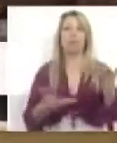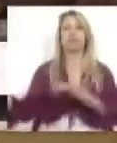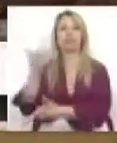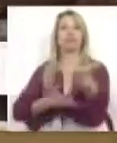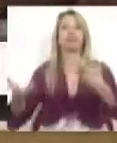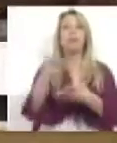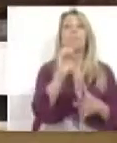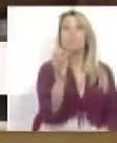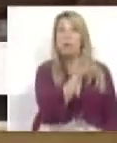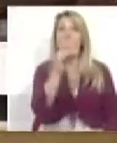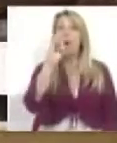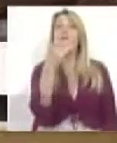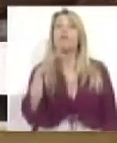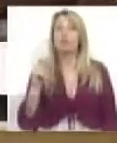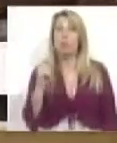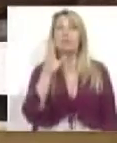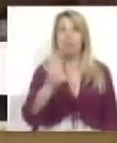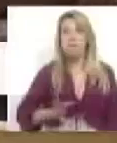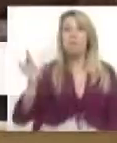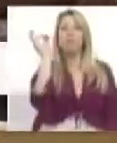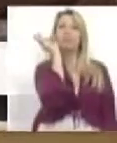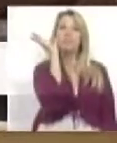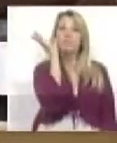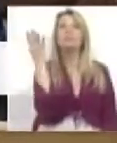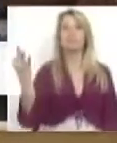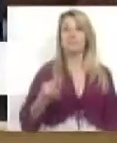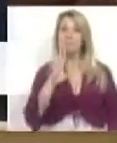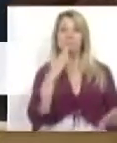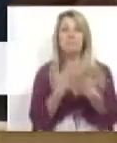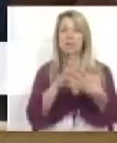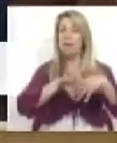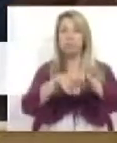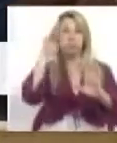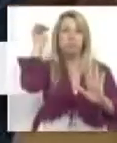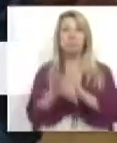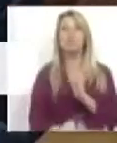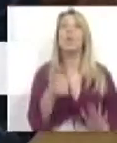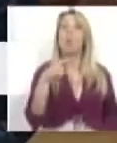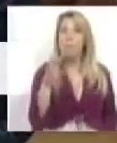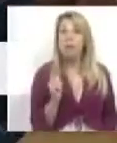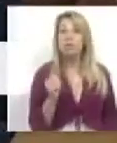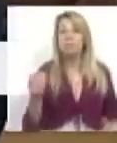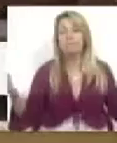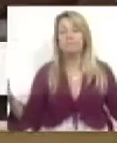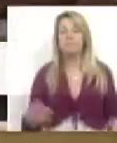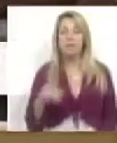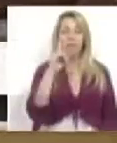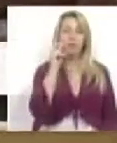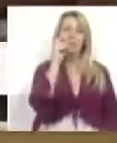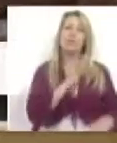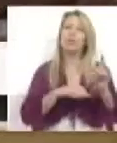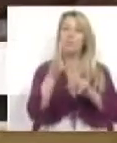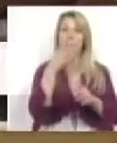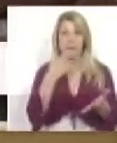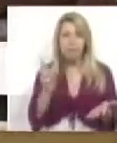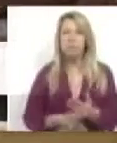offshores são sim instrumentos de fraude e foram centrais para a queda do BES? Senhoras e senhores deputados, é ou